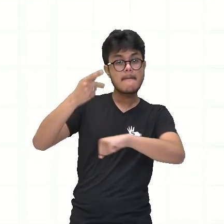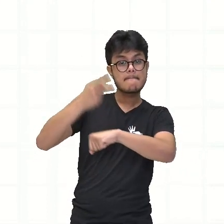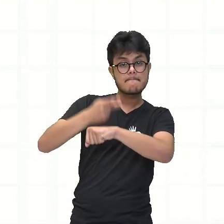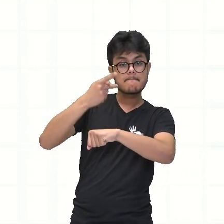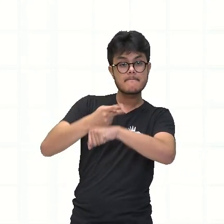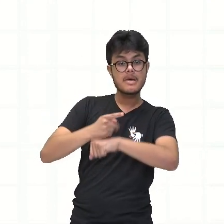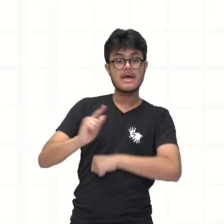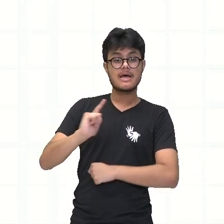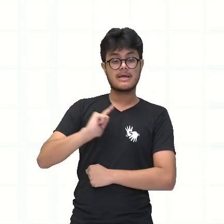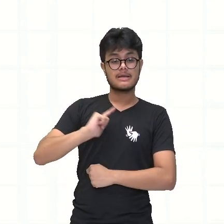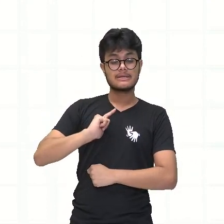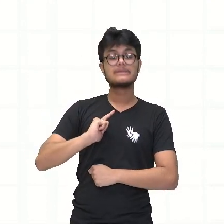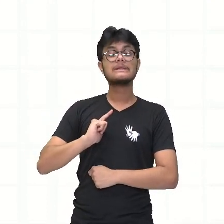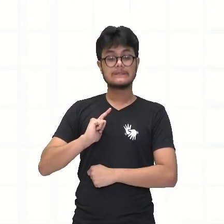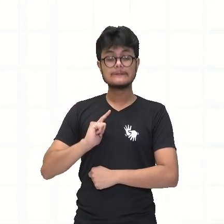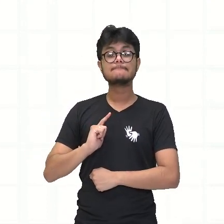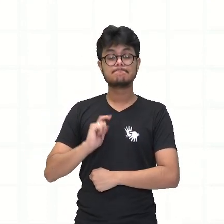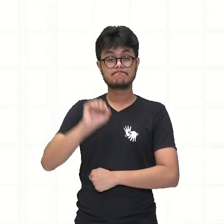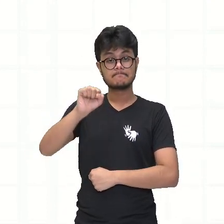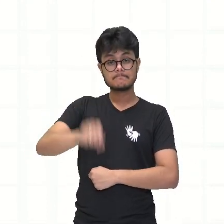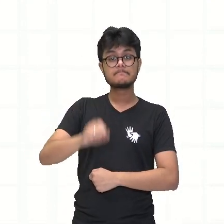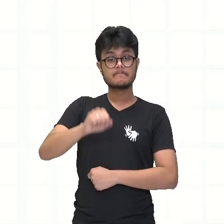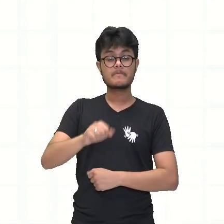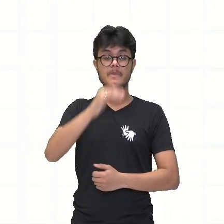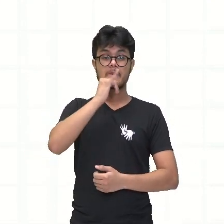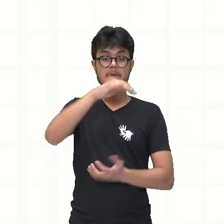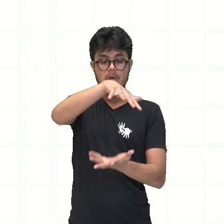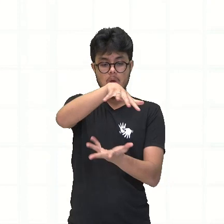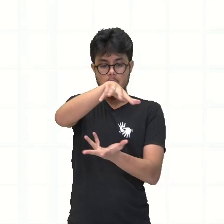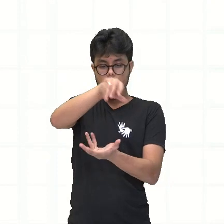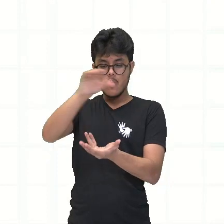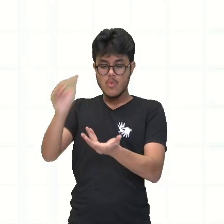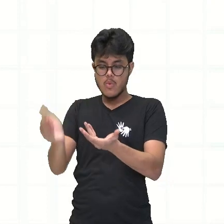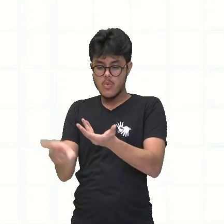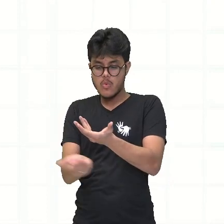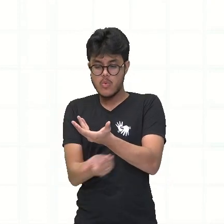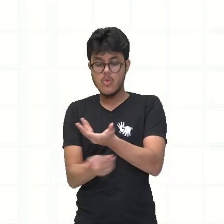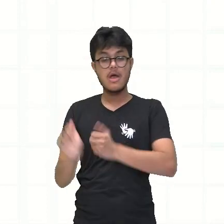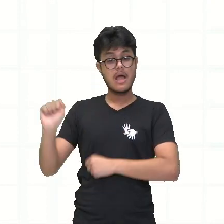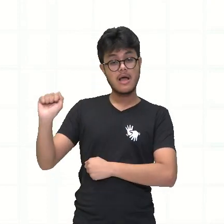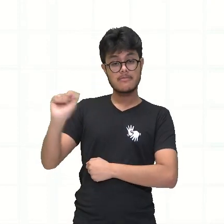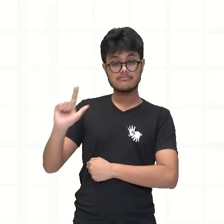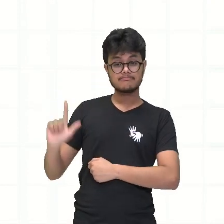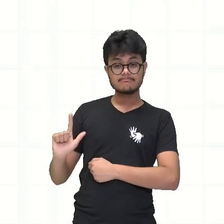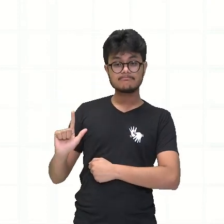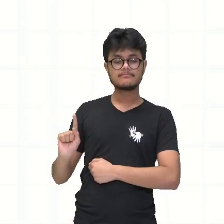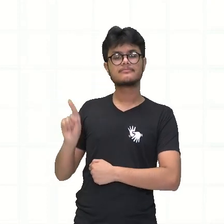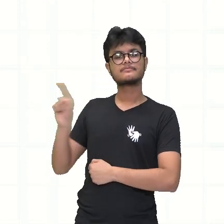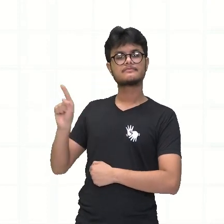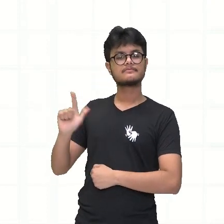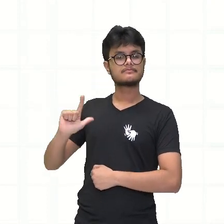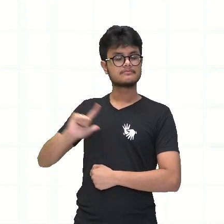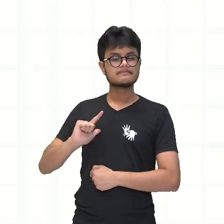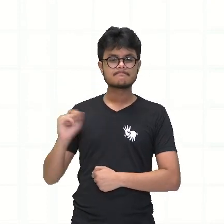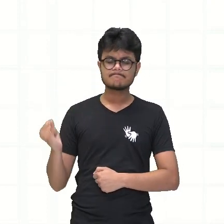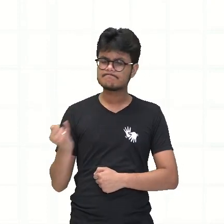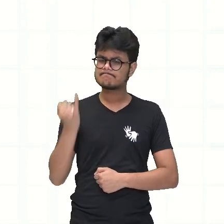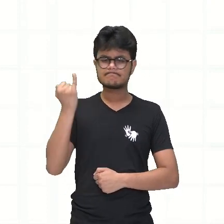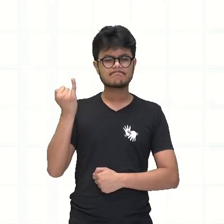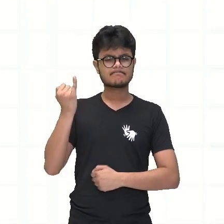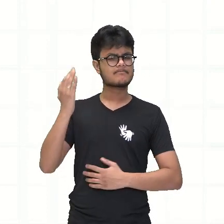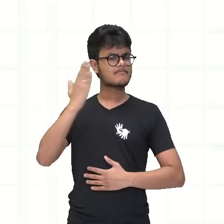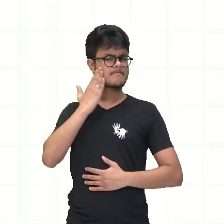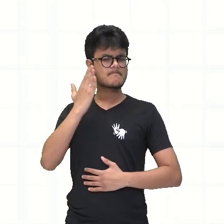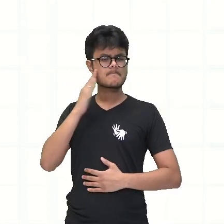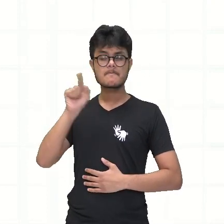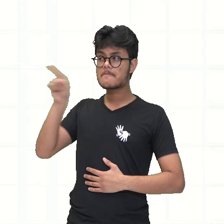olha, é nessa parte em tons de azul. Então, nós temos aí a importância, já